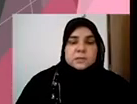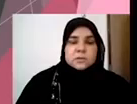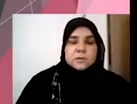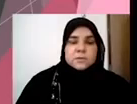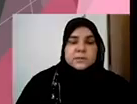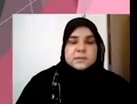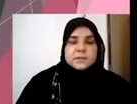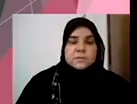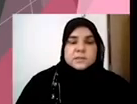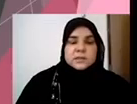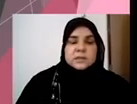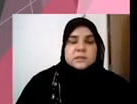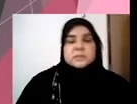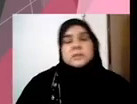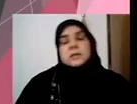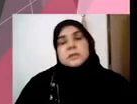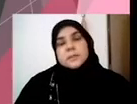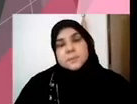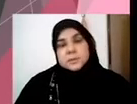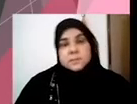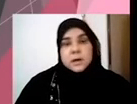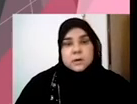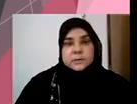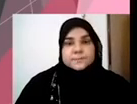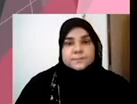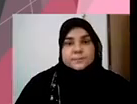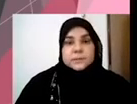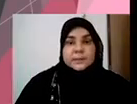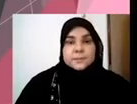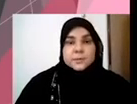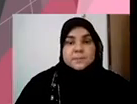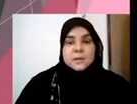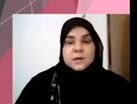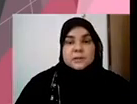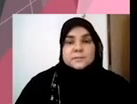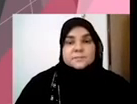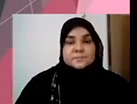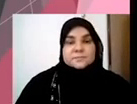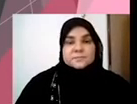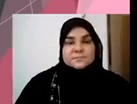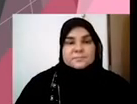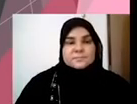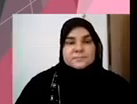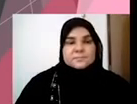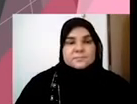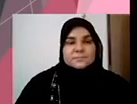para fazer isso que eu vou ensinar vocês na próxima aula. Então, até a próxima aula.